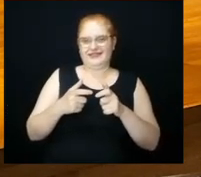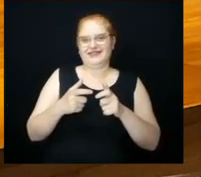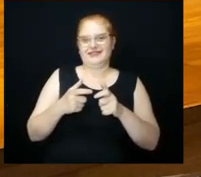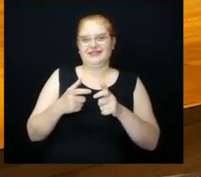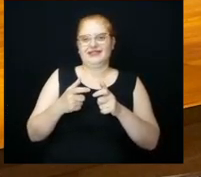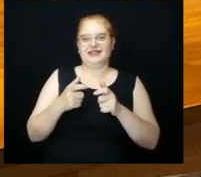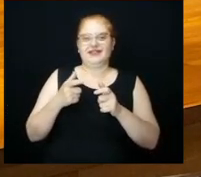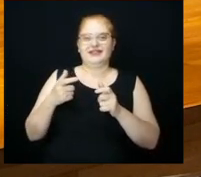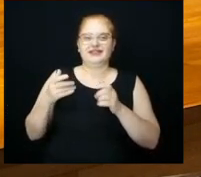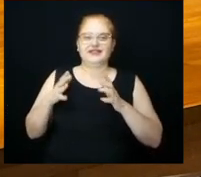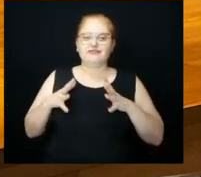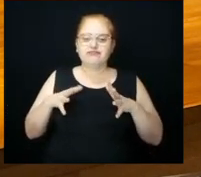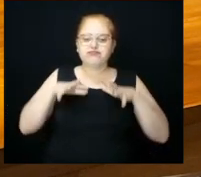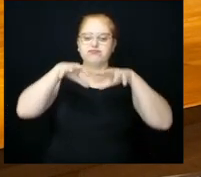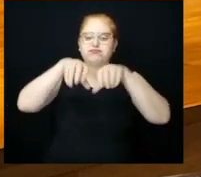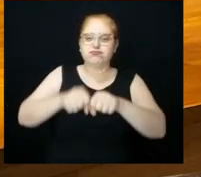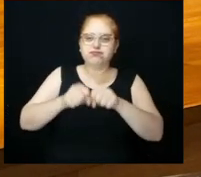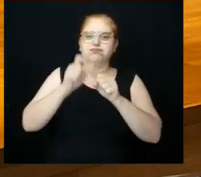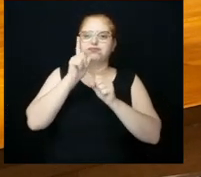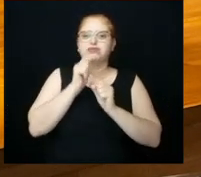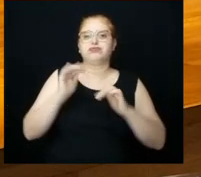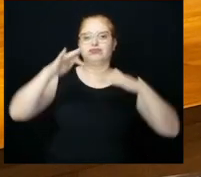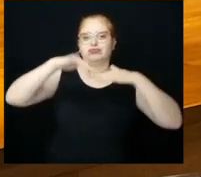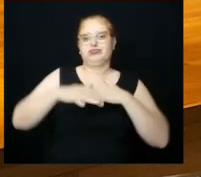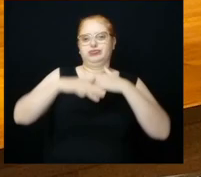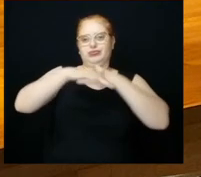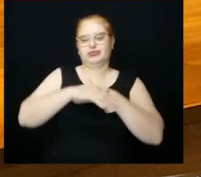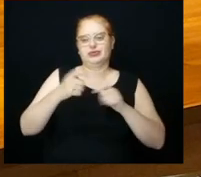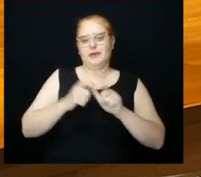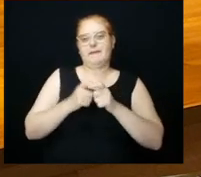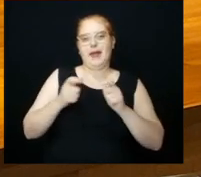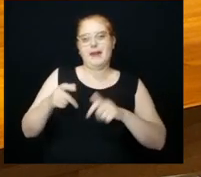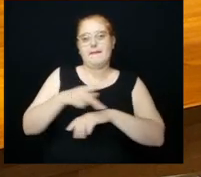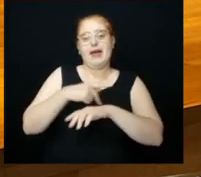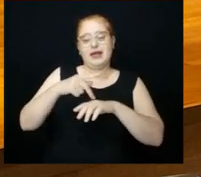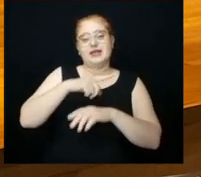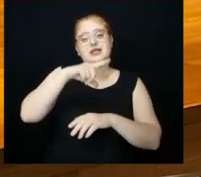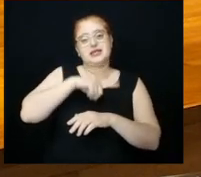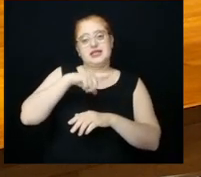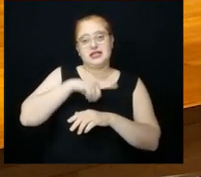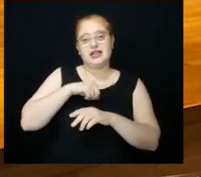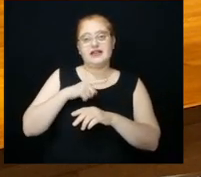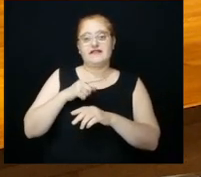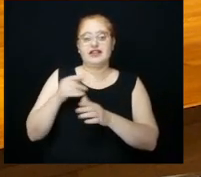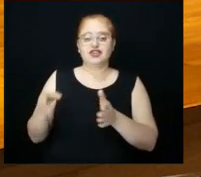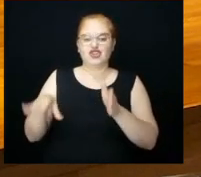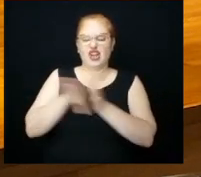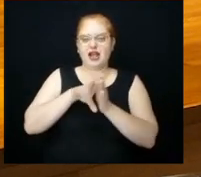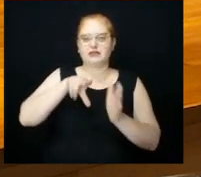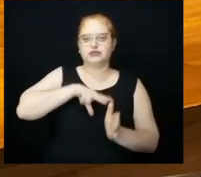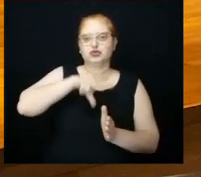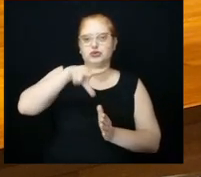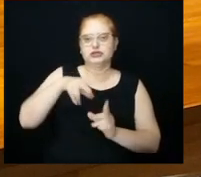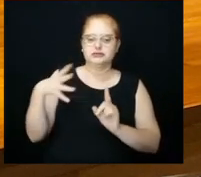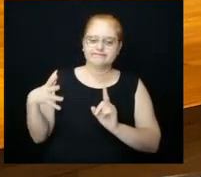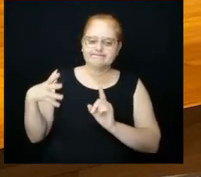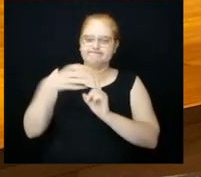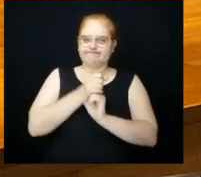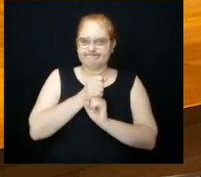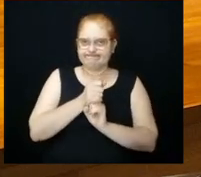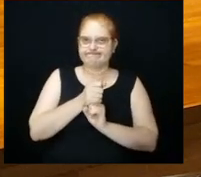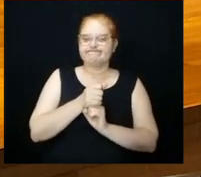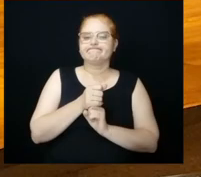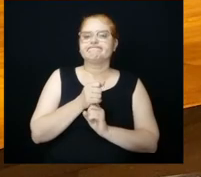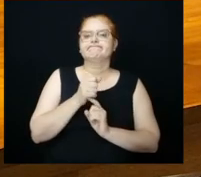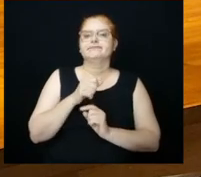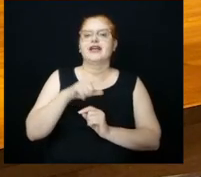mar. Então, grande parte dos países onde houve essa chegada dos portugueses, dominação portuguesa, ela